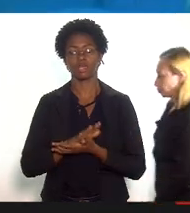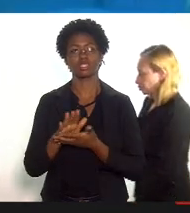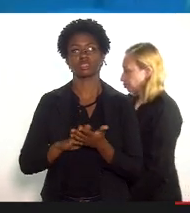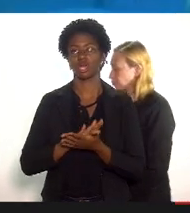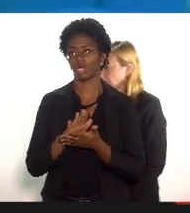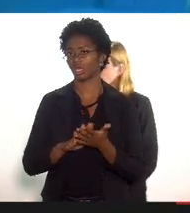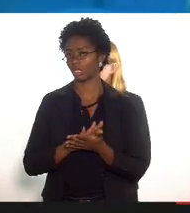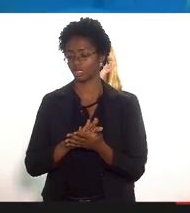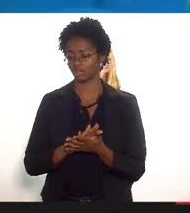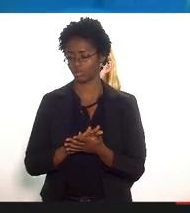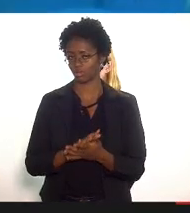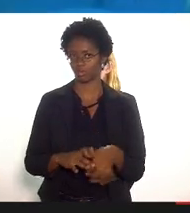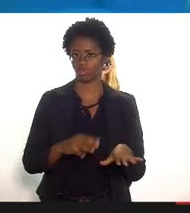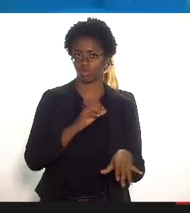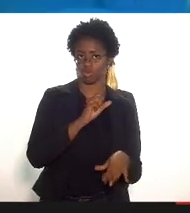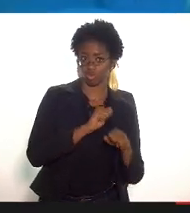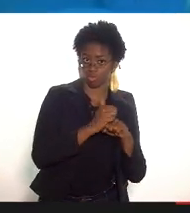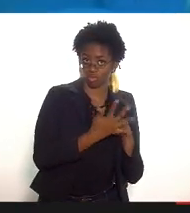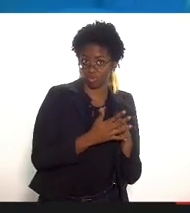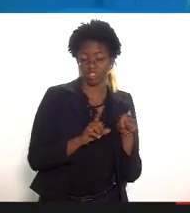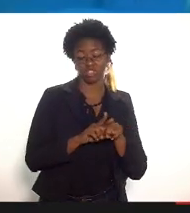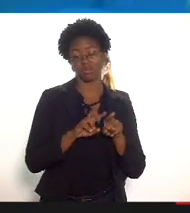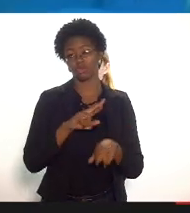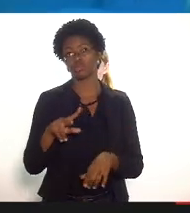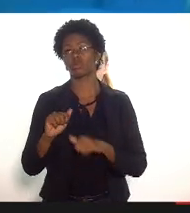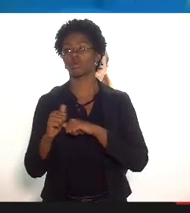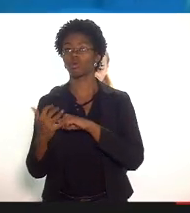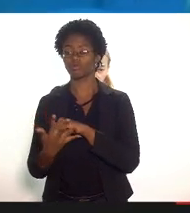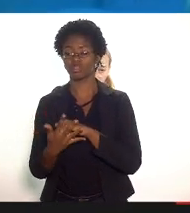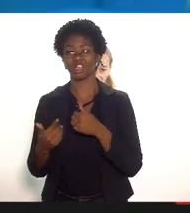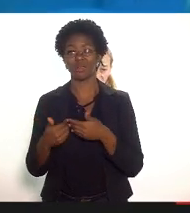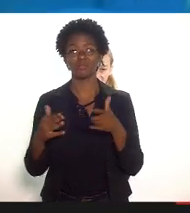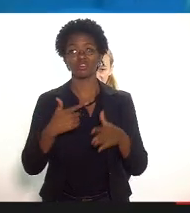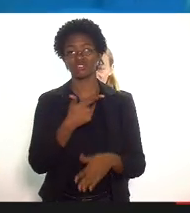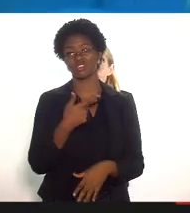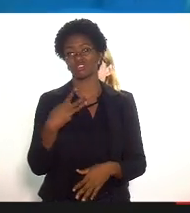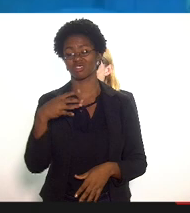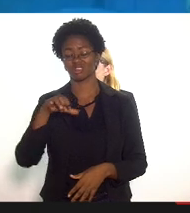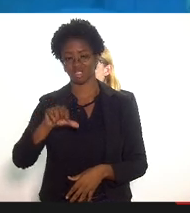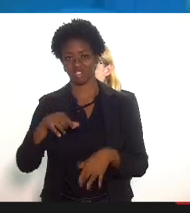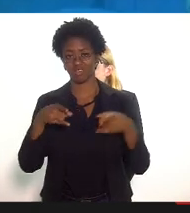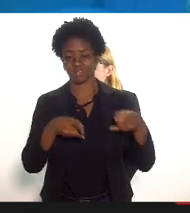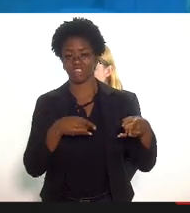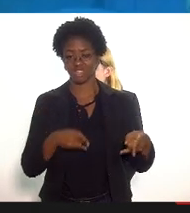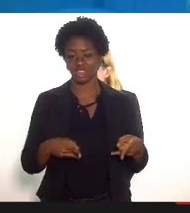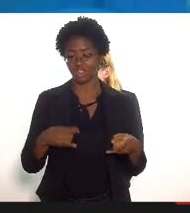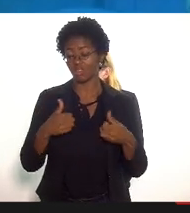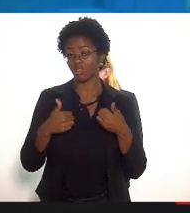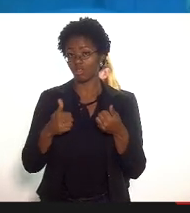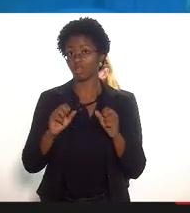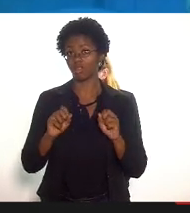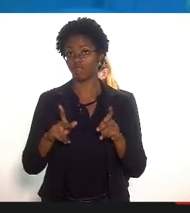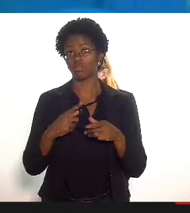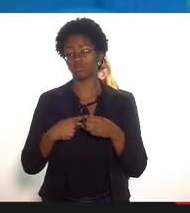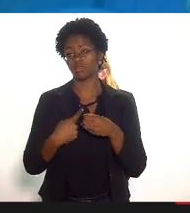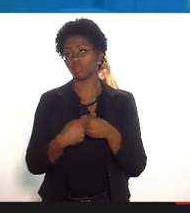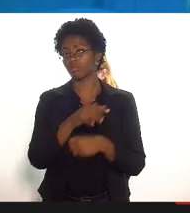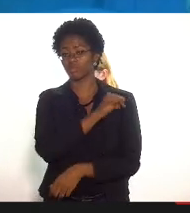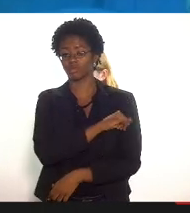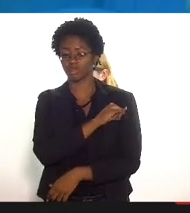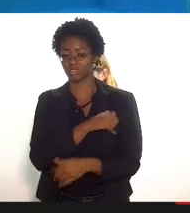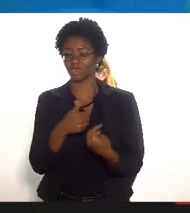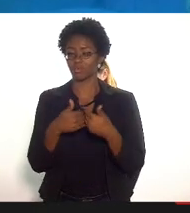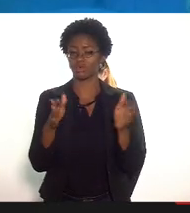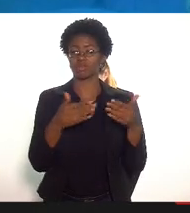não é Covid, nem porque é Covid. Abrir 239 leitos é muito menos do que o Estado e o município do Rio de Janeiro abriram,